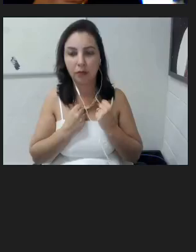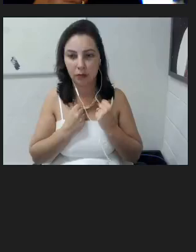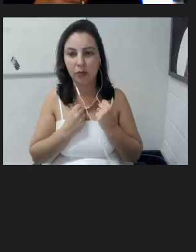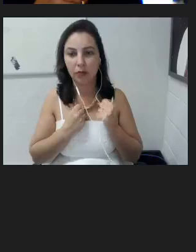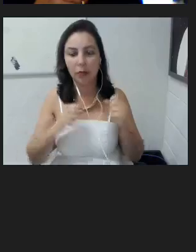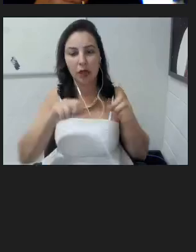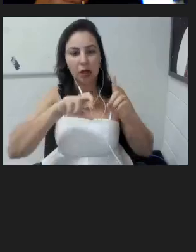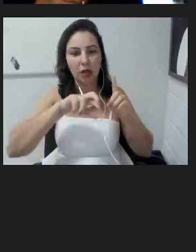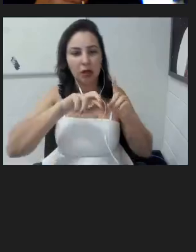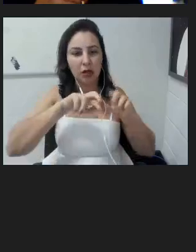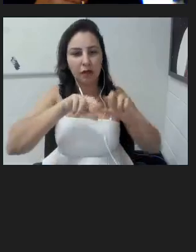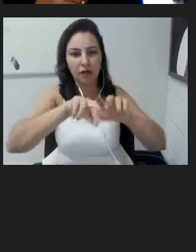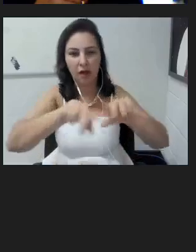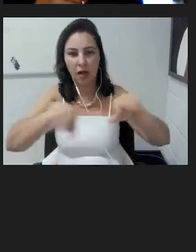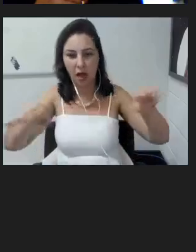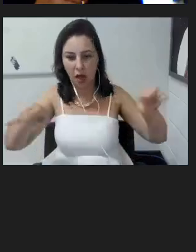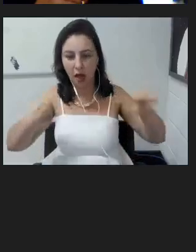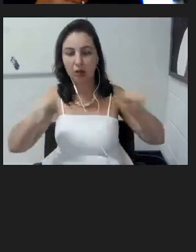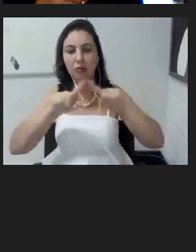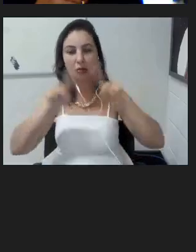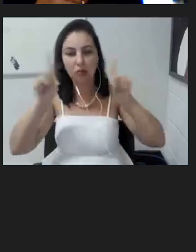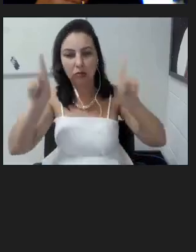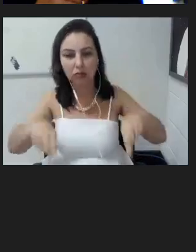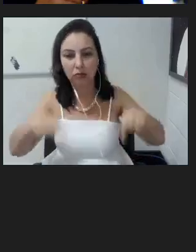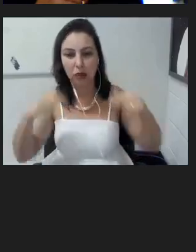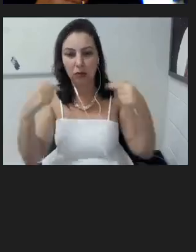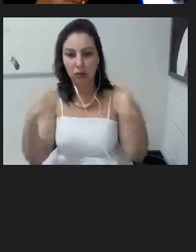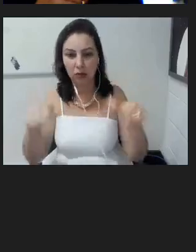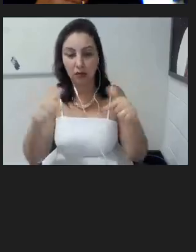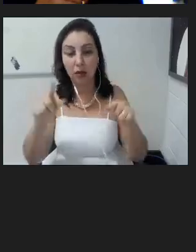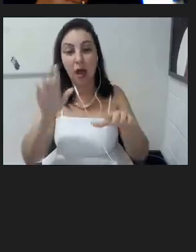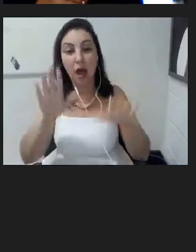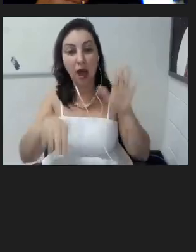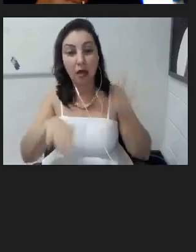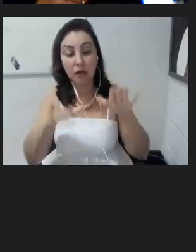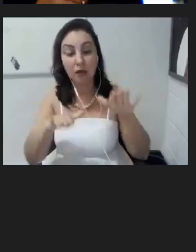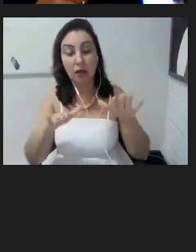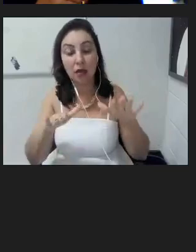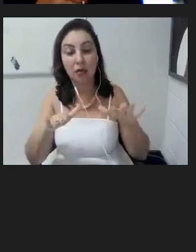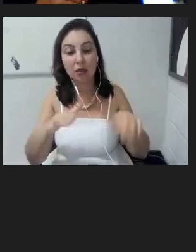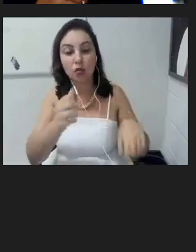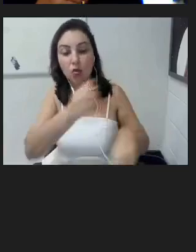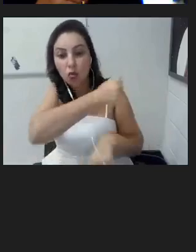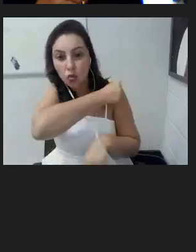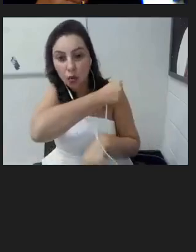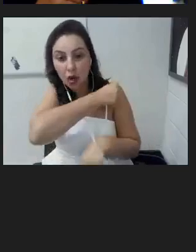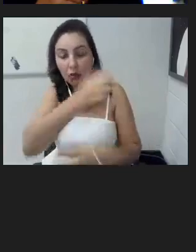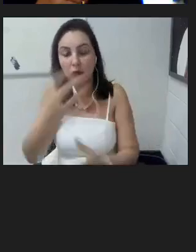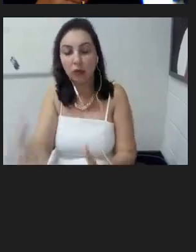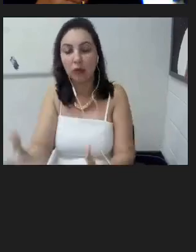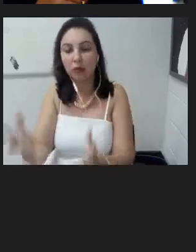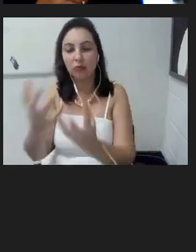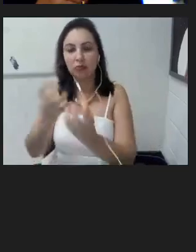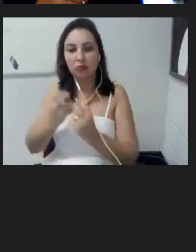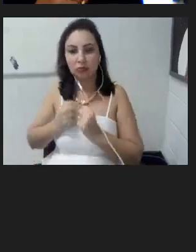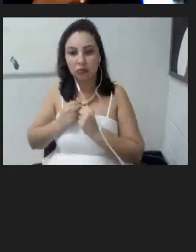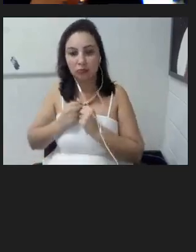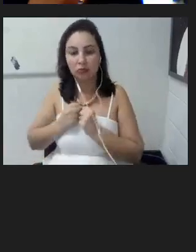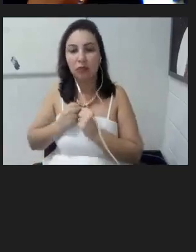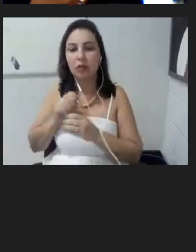diversos profissionais que aqui estão, né, e que às vezes o aluno procura, tenham essa percepção do